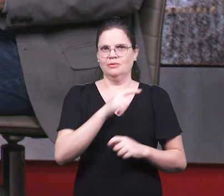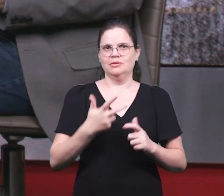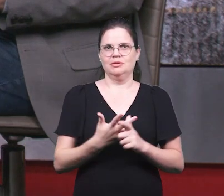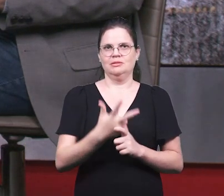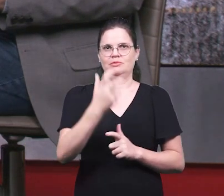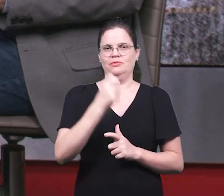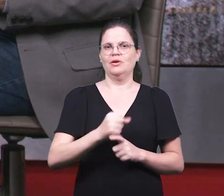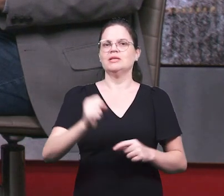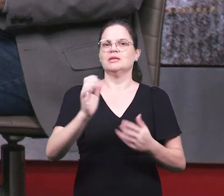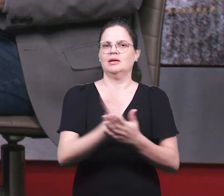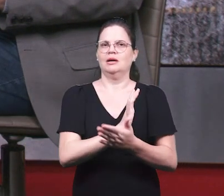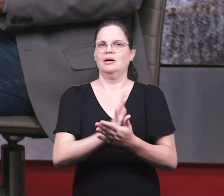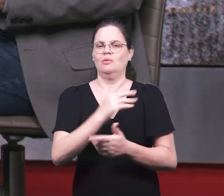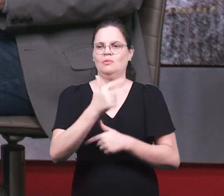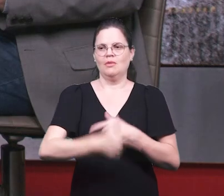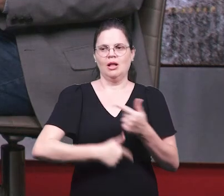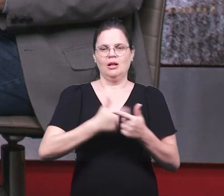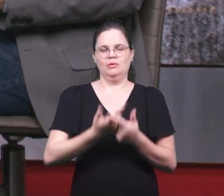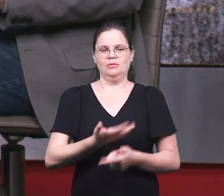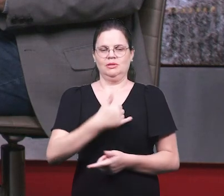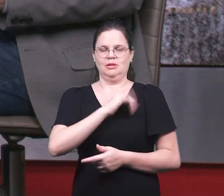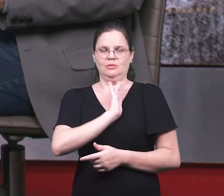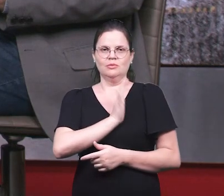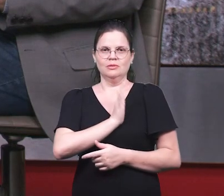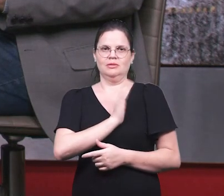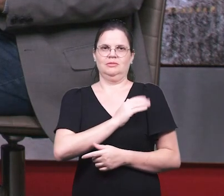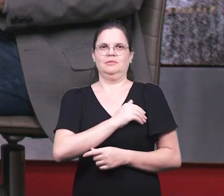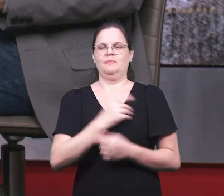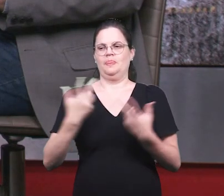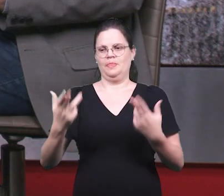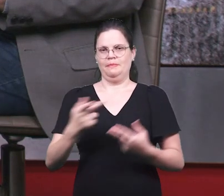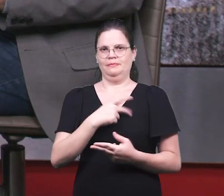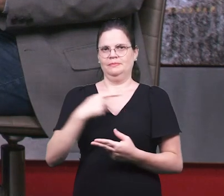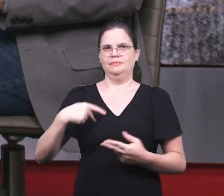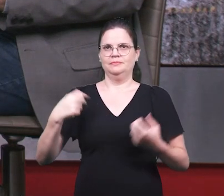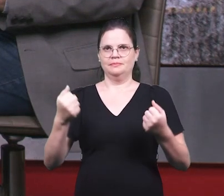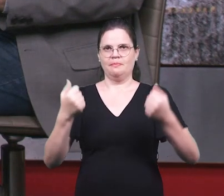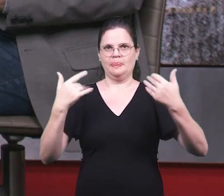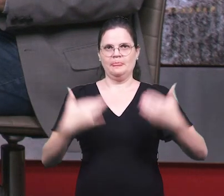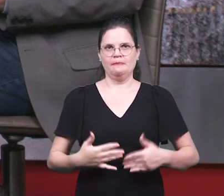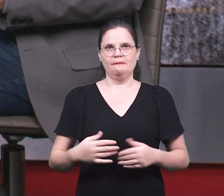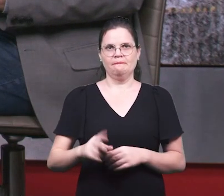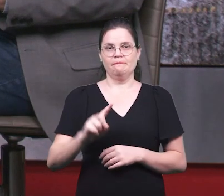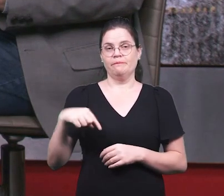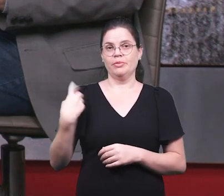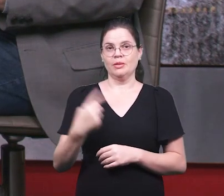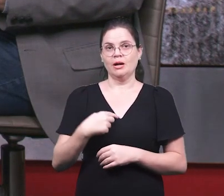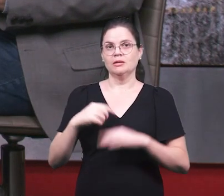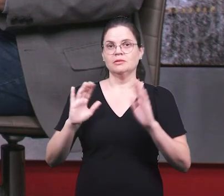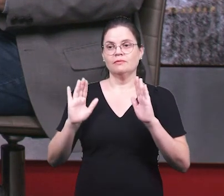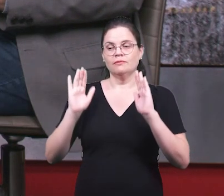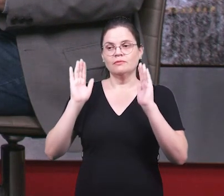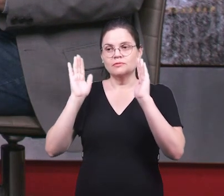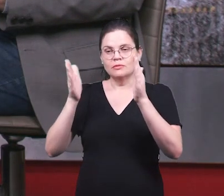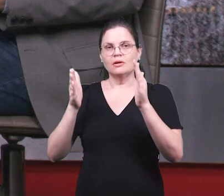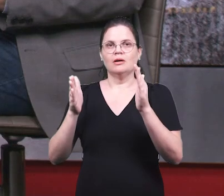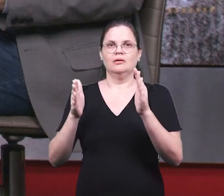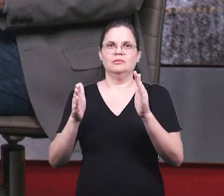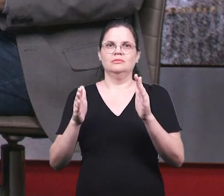algumas batalhas que estão no nosso coração, que é isso que o pastor falou, é o nosso olhar e às vezes o nosso